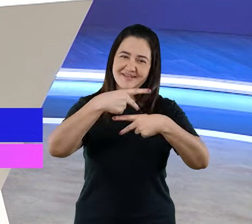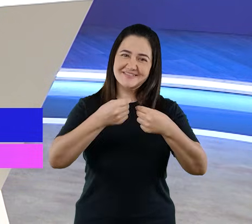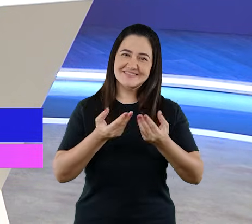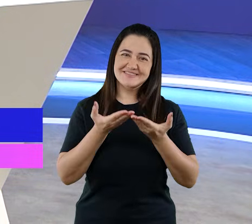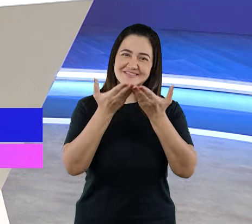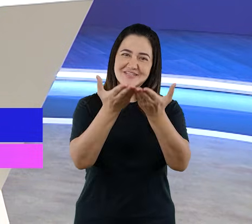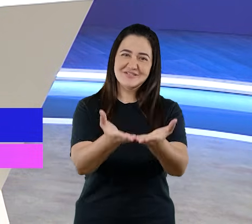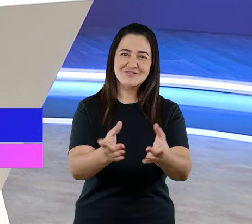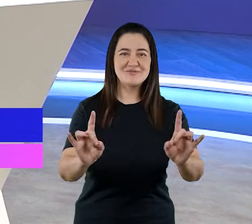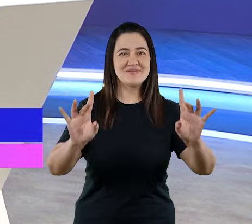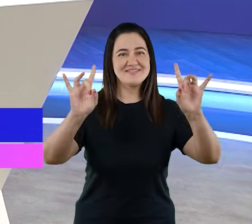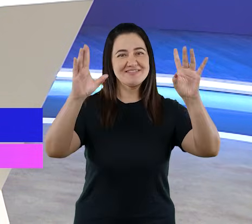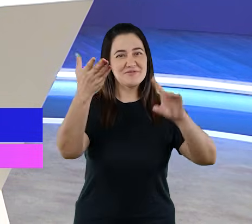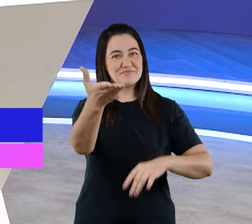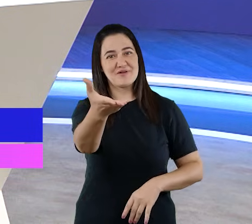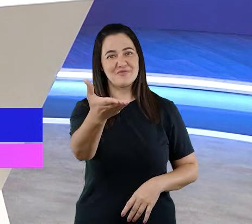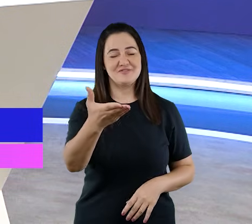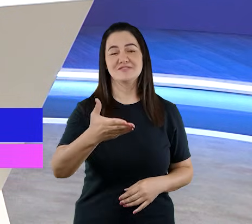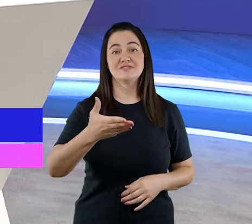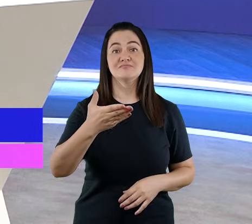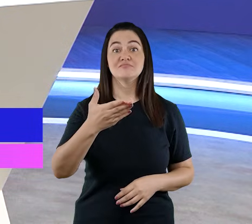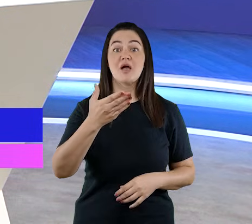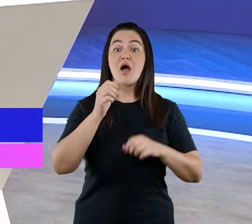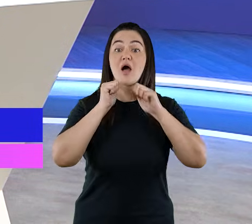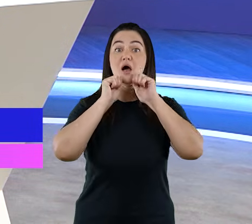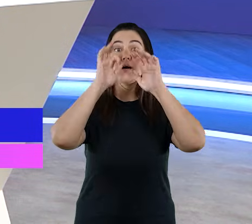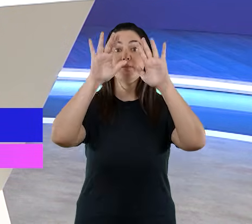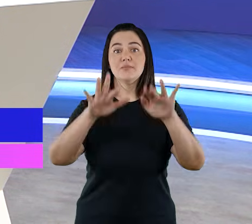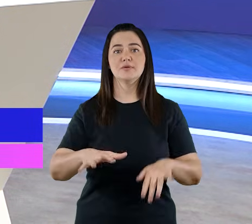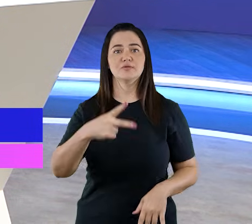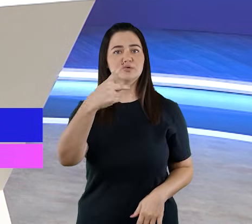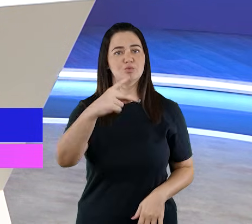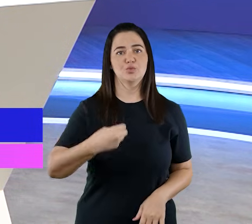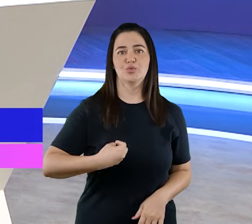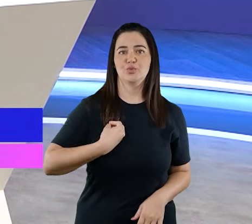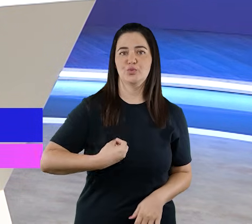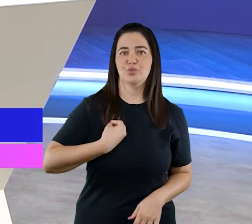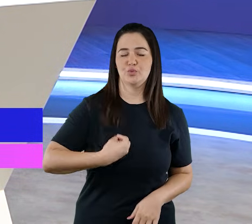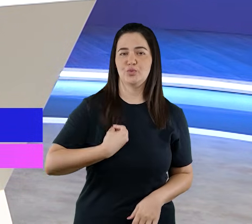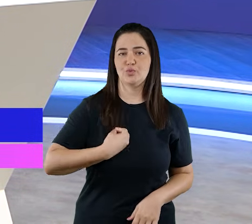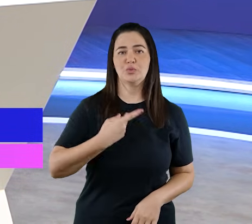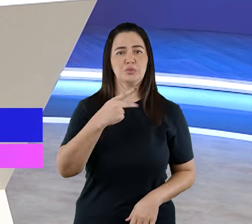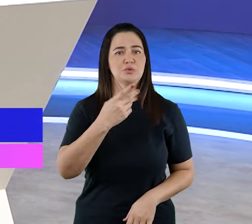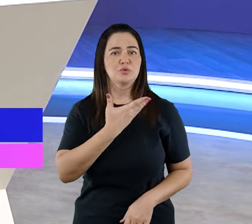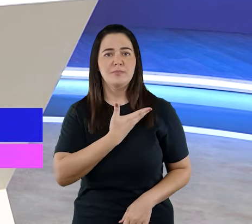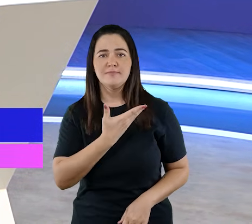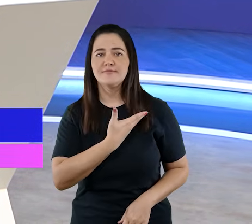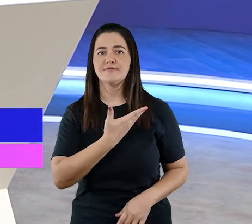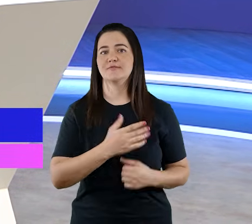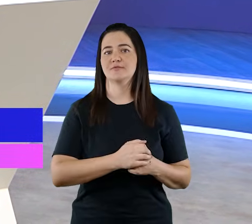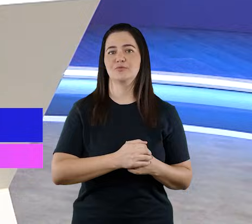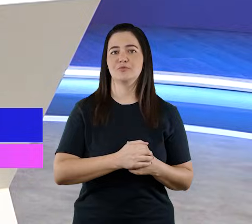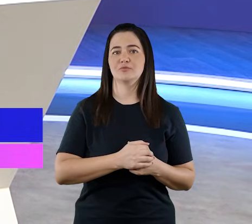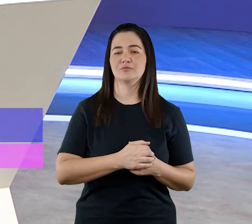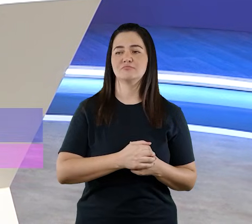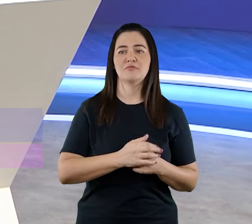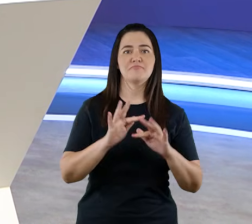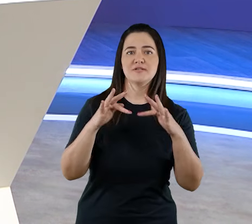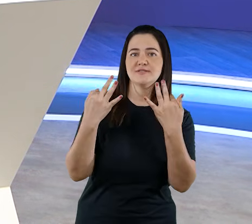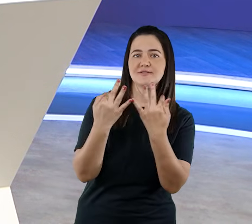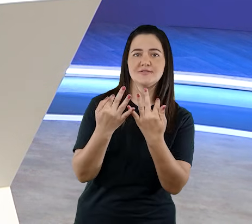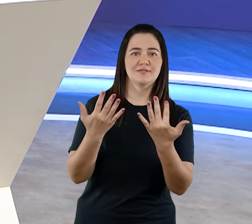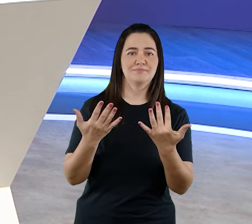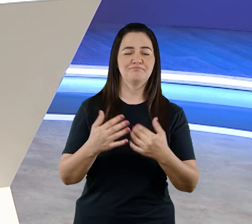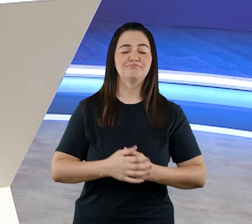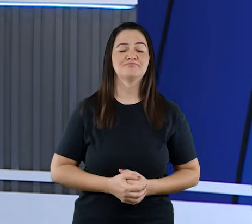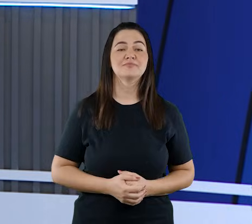um presente especial da Novo Tempo para a sua vida, para lhe abençoar, para abençoar os seus amigos, para mudar a sua